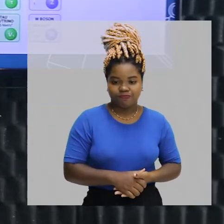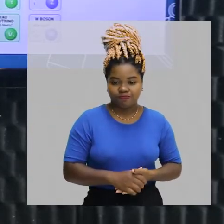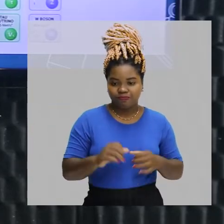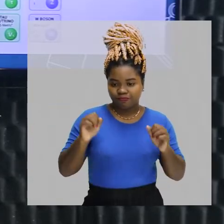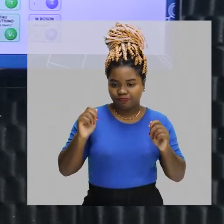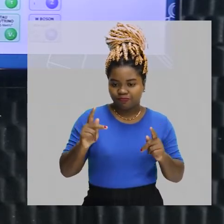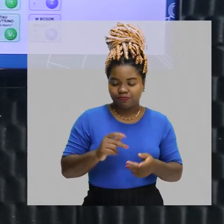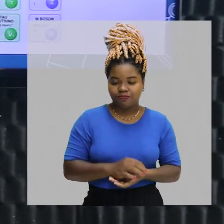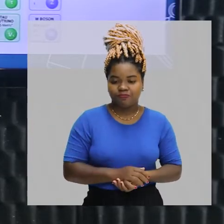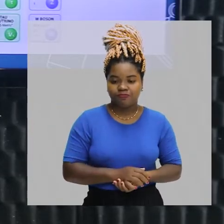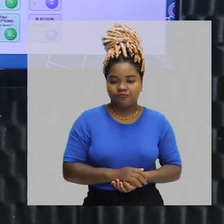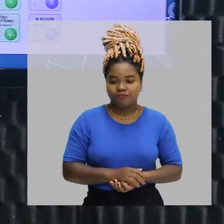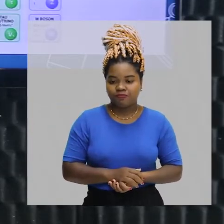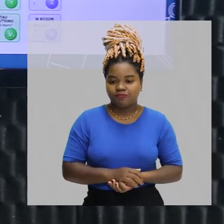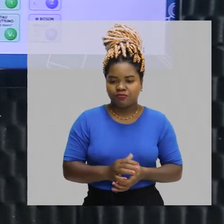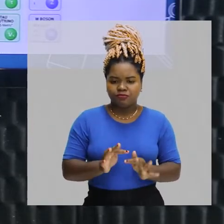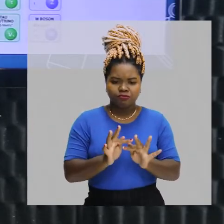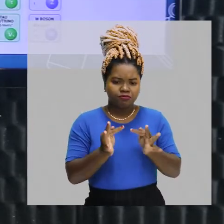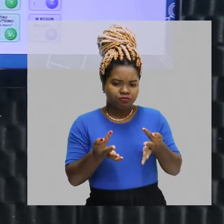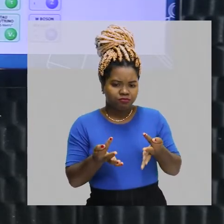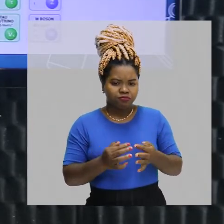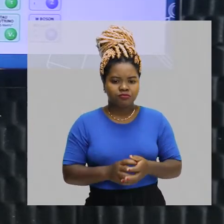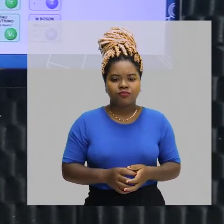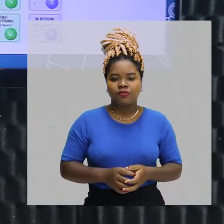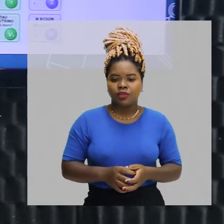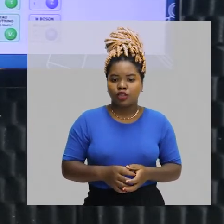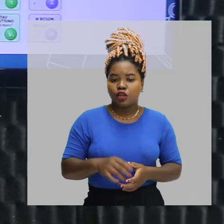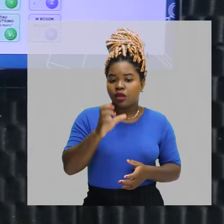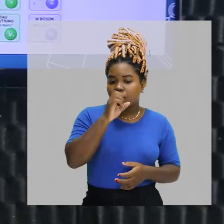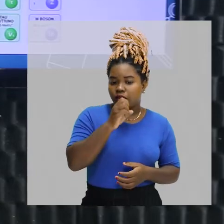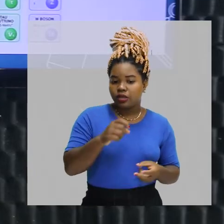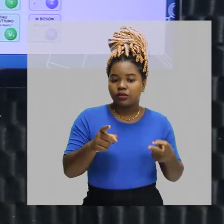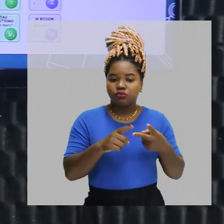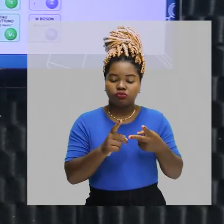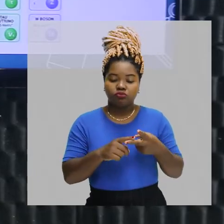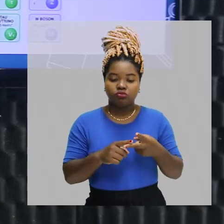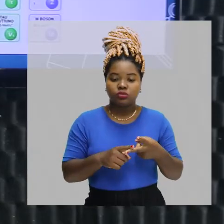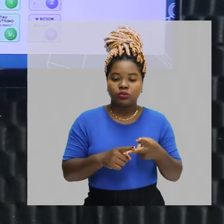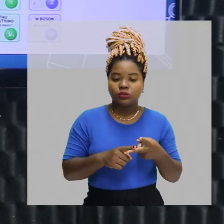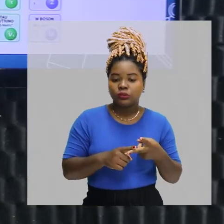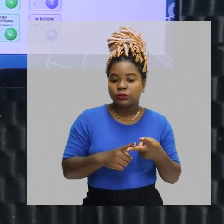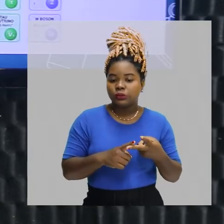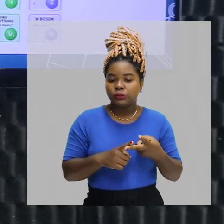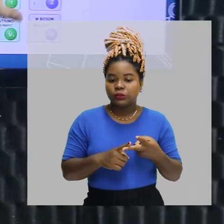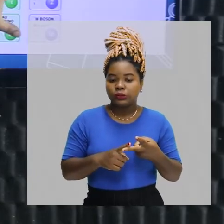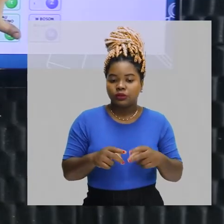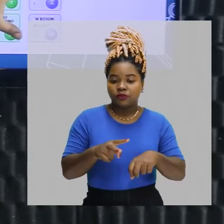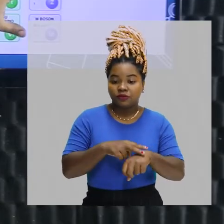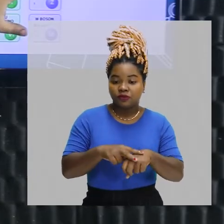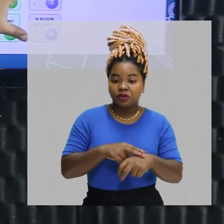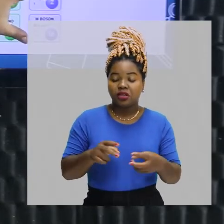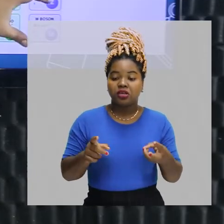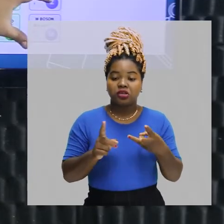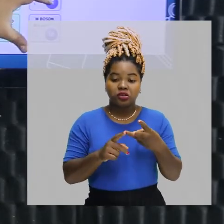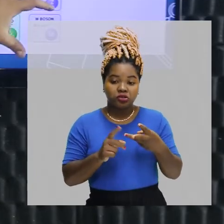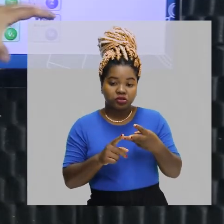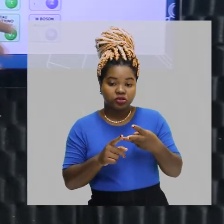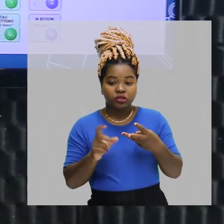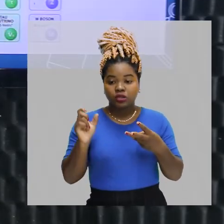têm arrumação deste jeito. Então, muito simples. Os quarks, os leptons, tá ok? Nós temos os